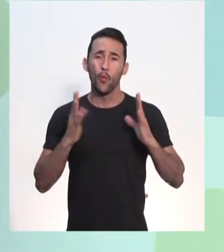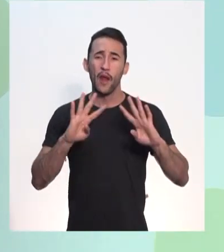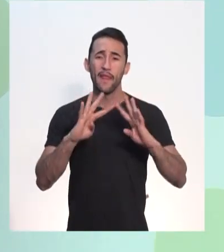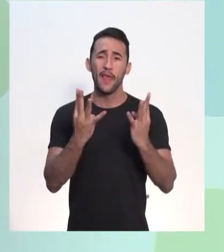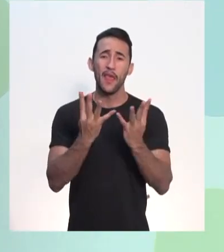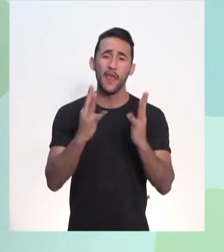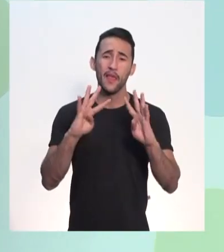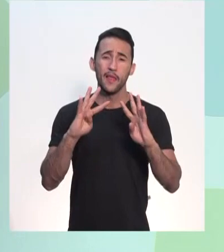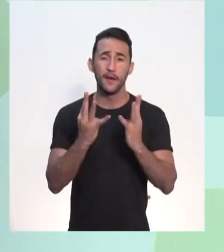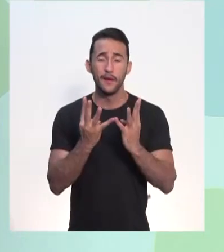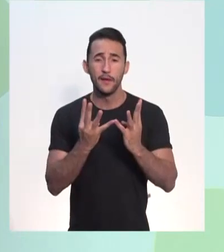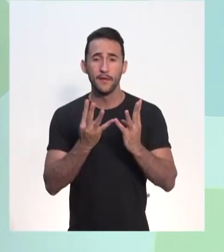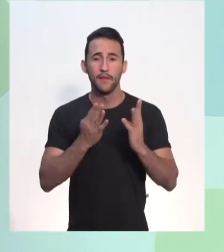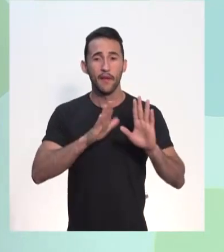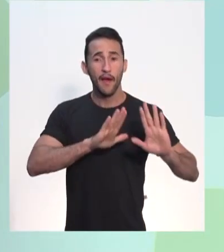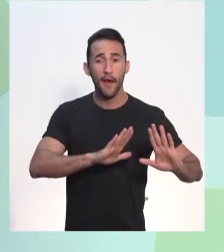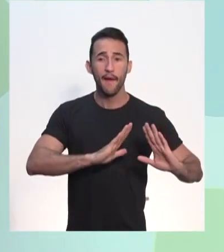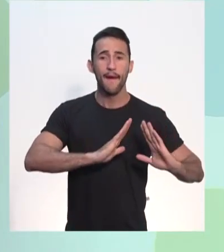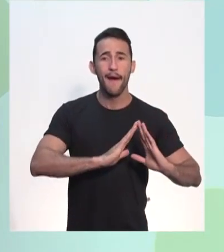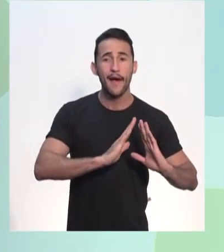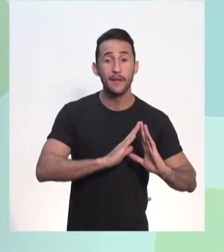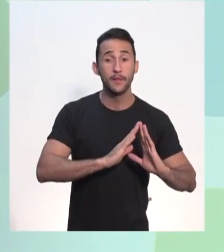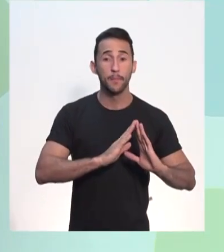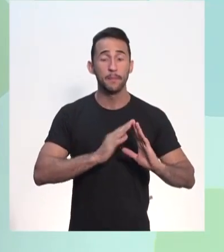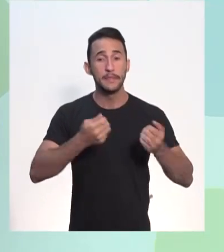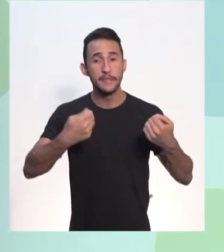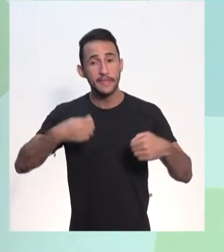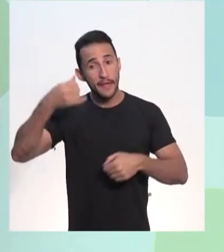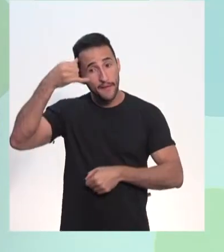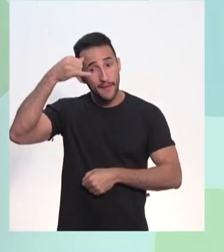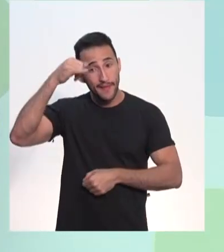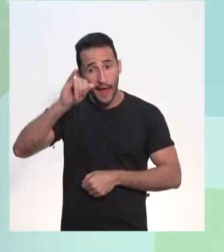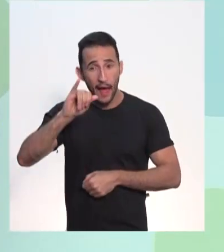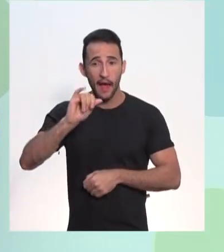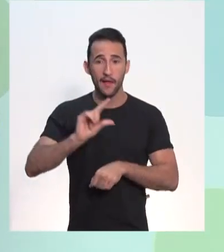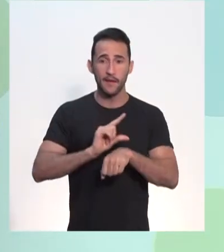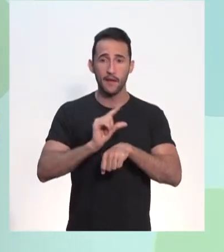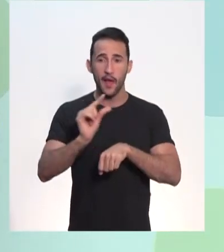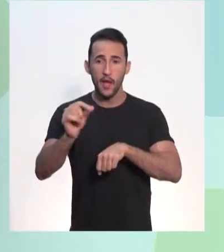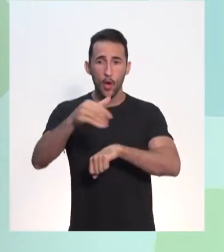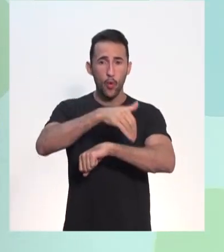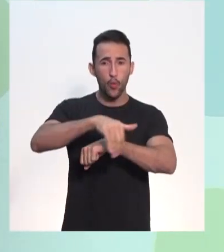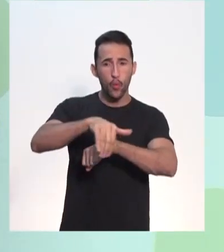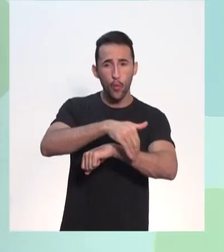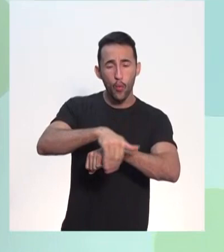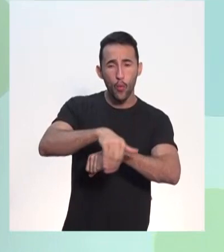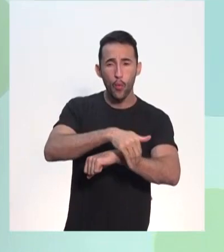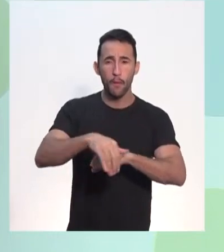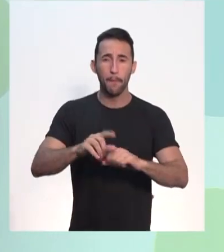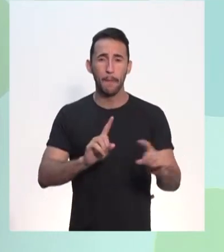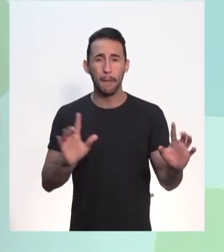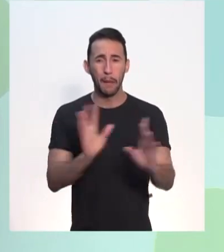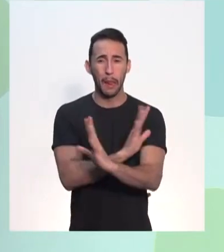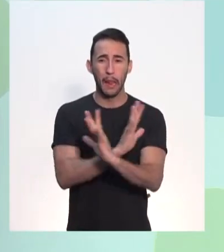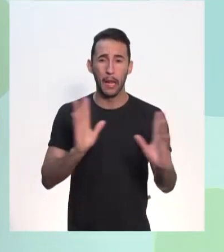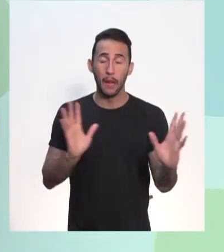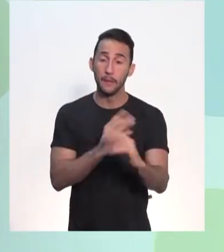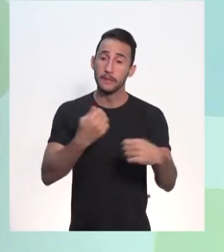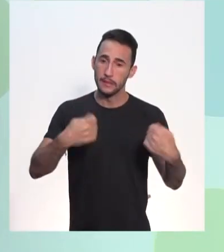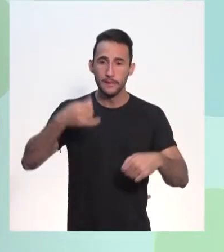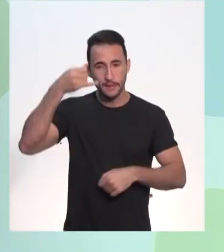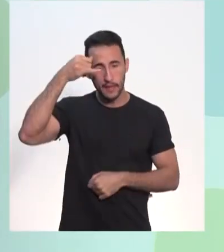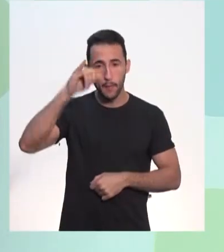nós precisamos evitar as aglomerações, estamos seguindo todos os protocolos de segurança da saúde, para que a gente